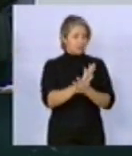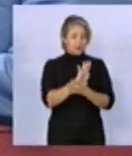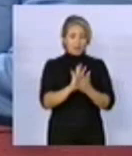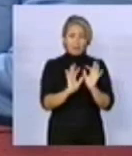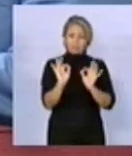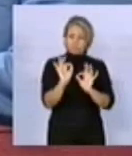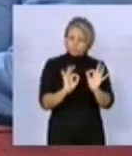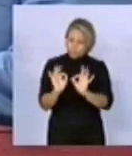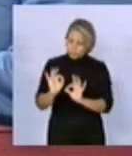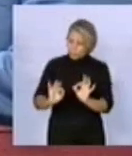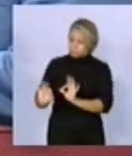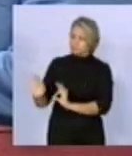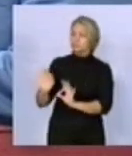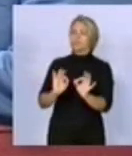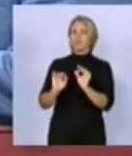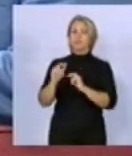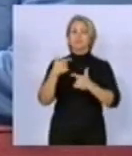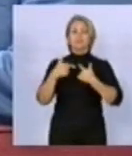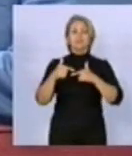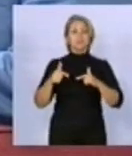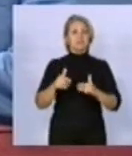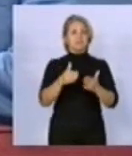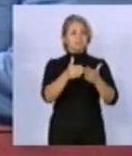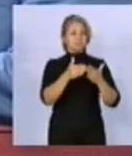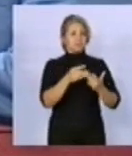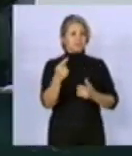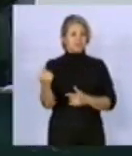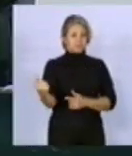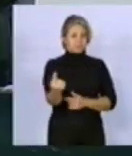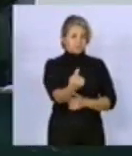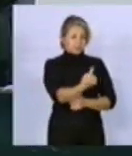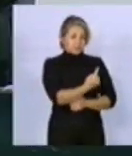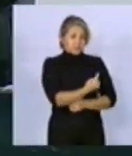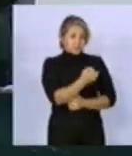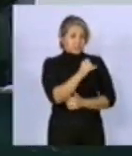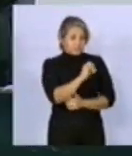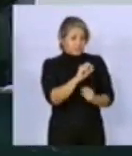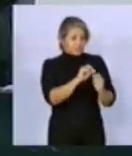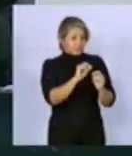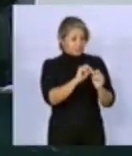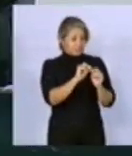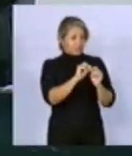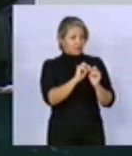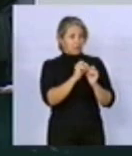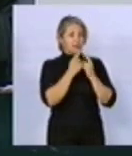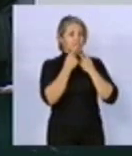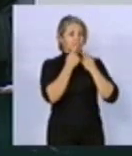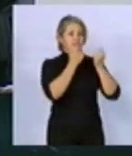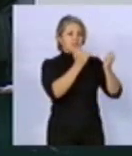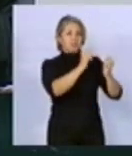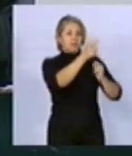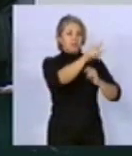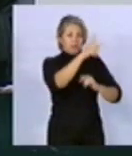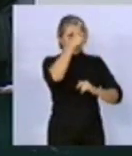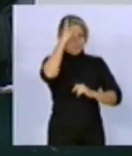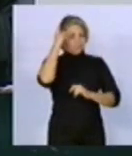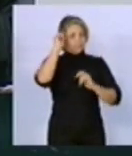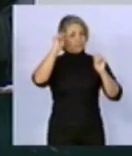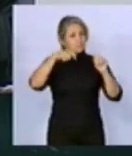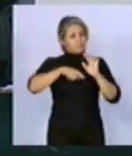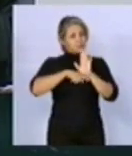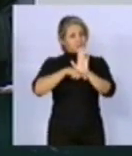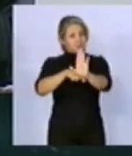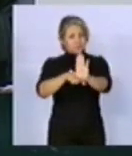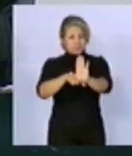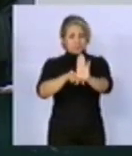dos trabalhos eu pedirei os senhores que se fizerem alguma referência um colega que o fácil para corroborar o